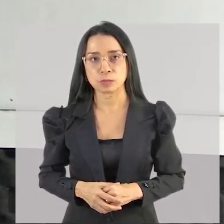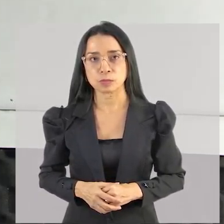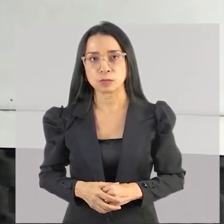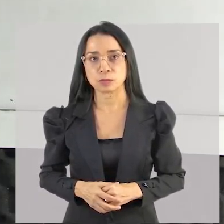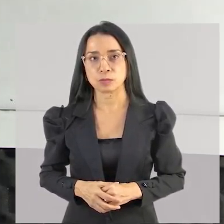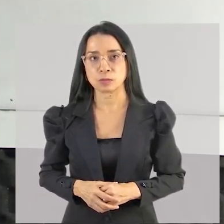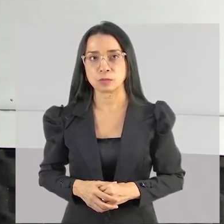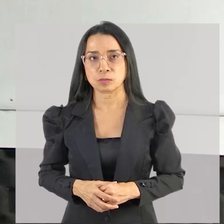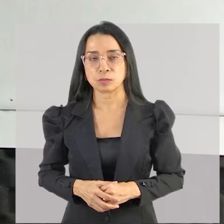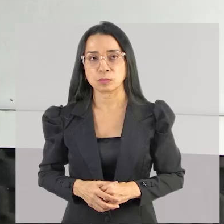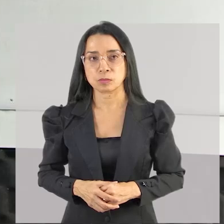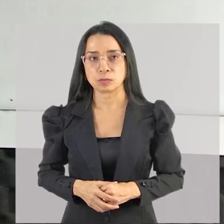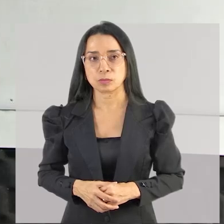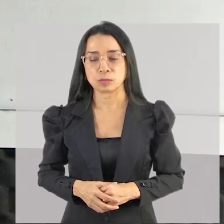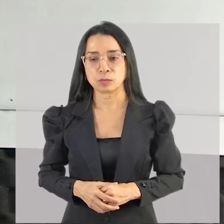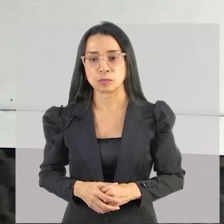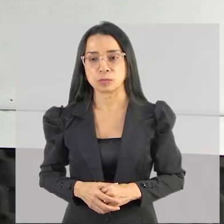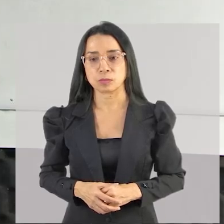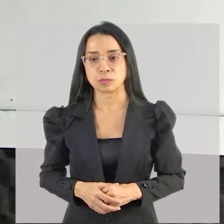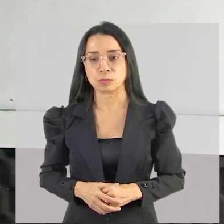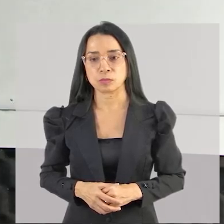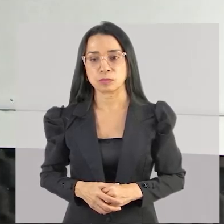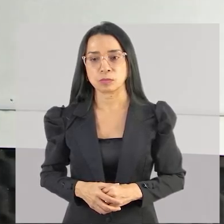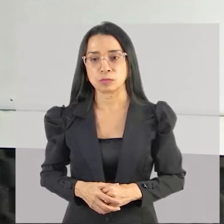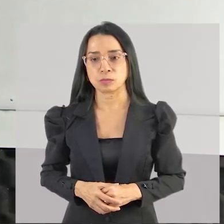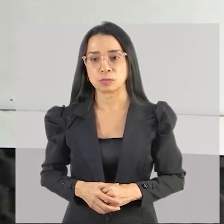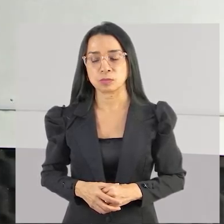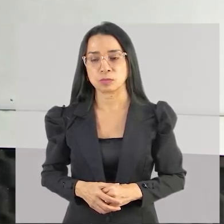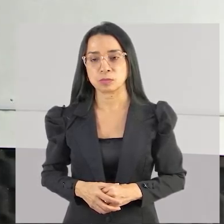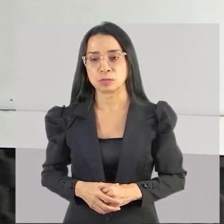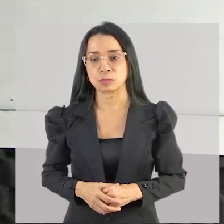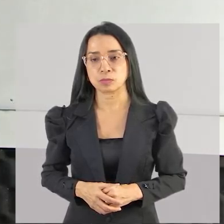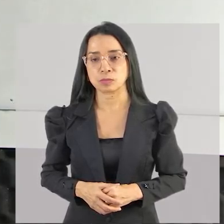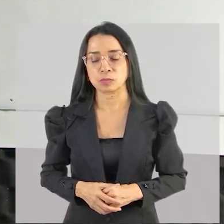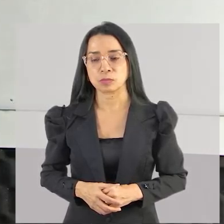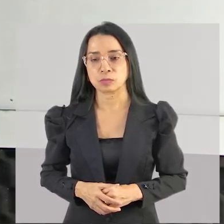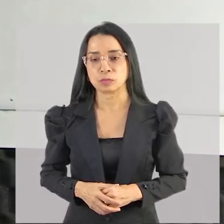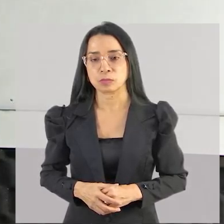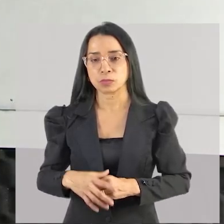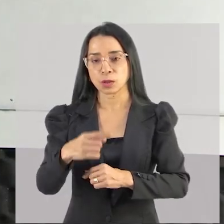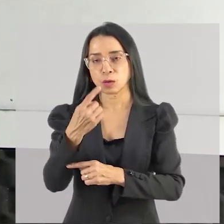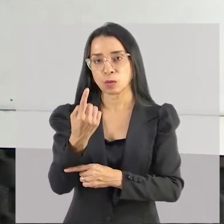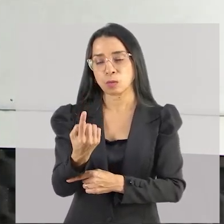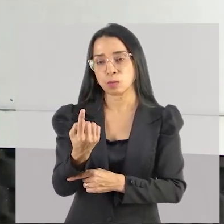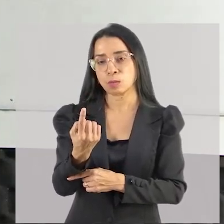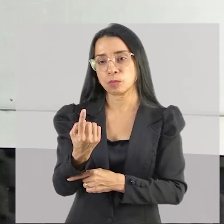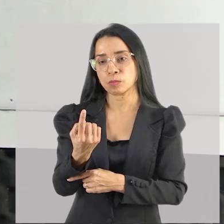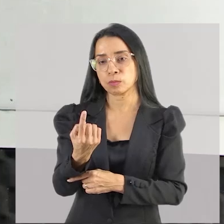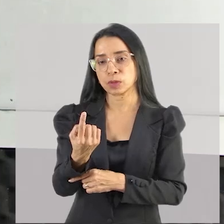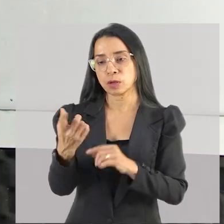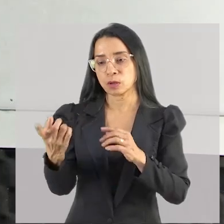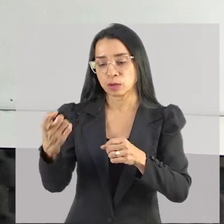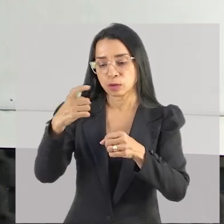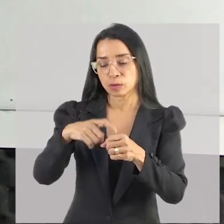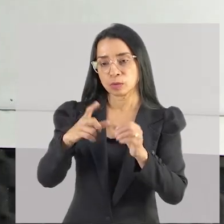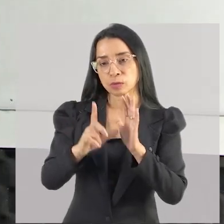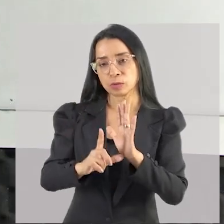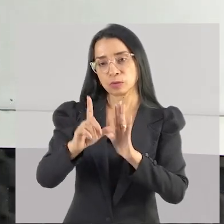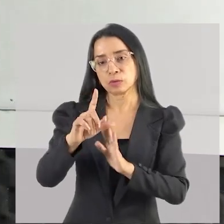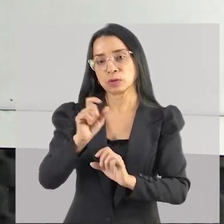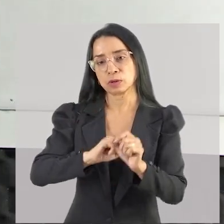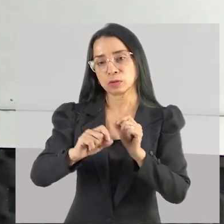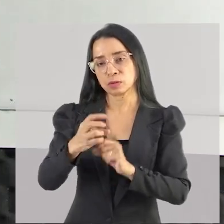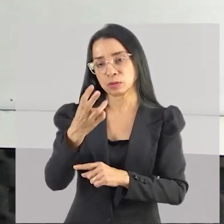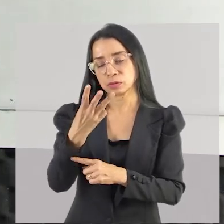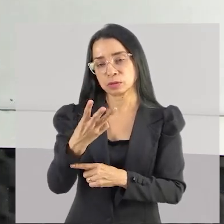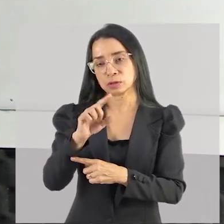por quanto? Por 2. E 2 por 2 dá o quê? 1, certo? Então na hora que ele voltou na loja, para